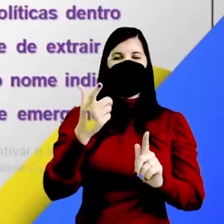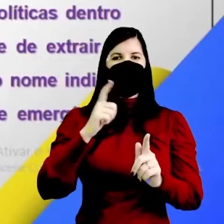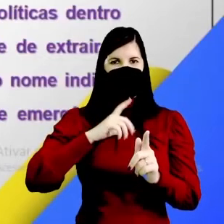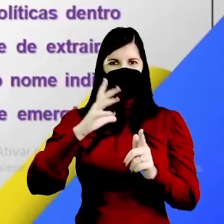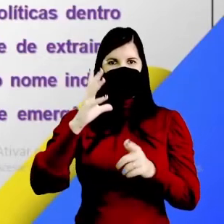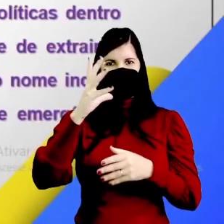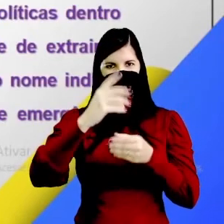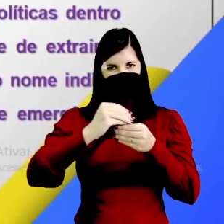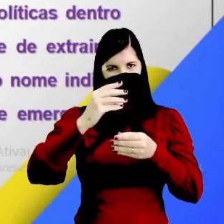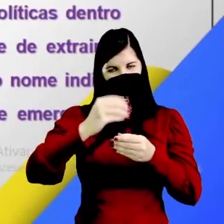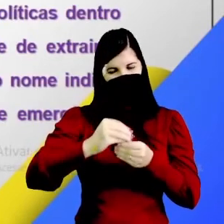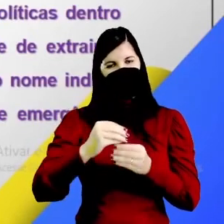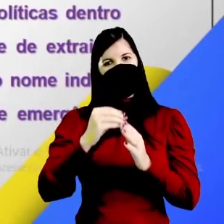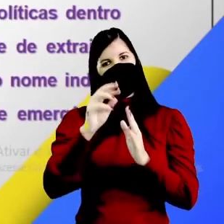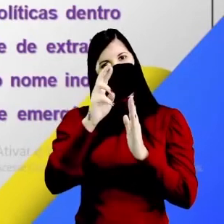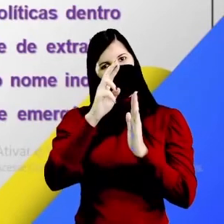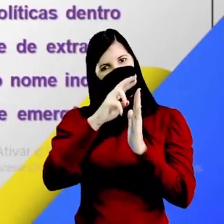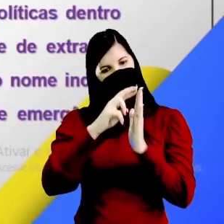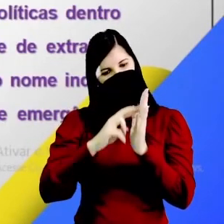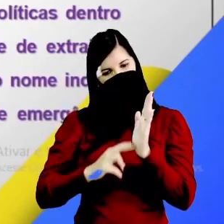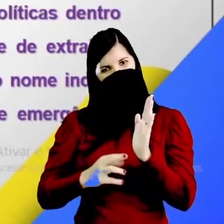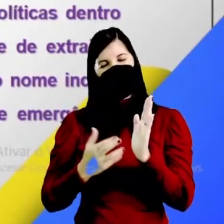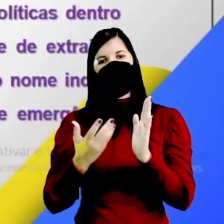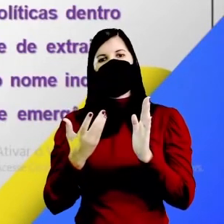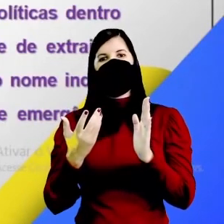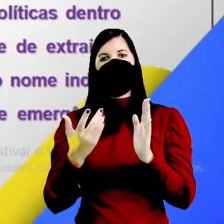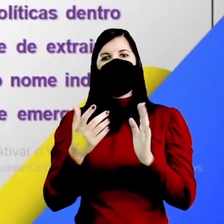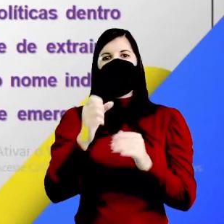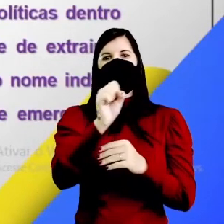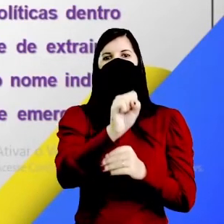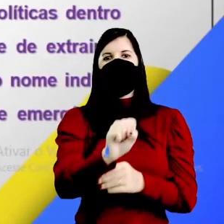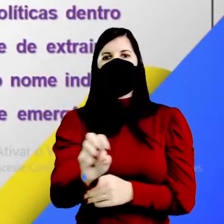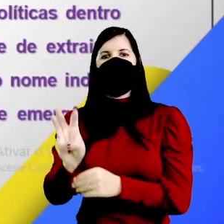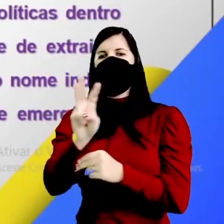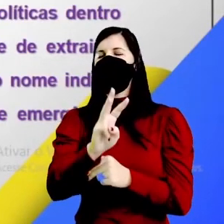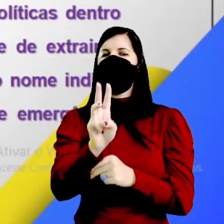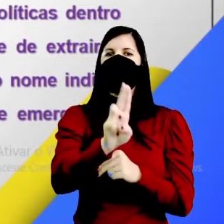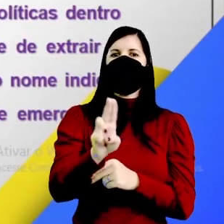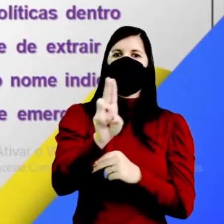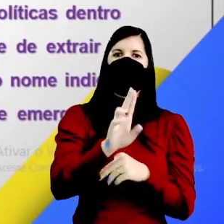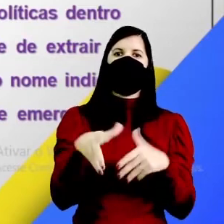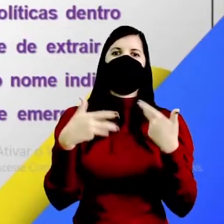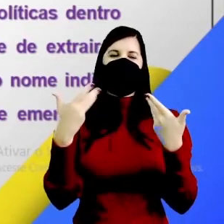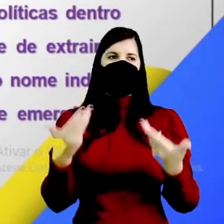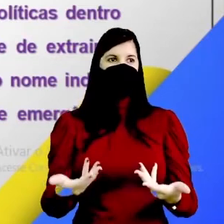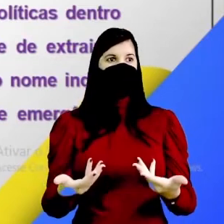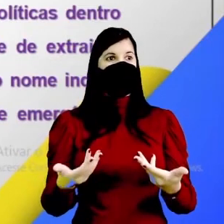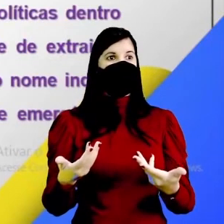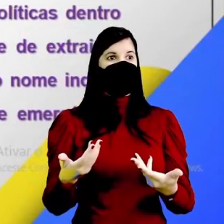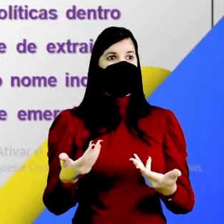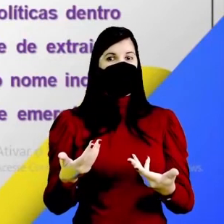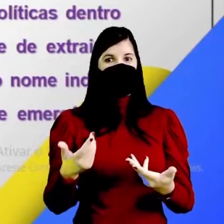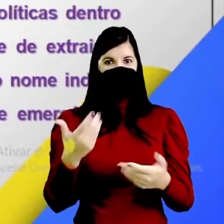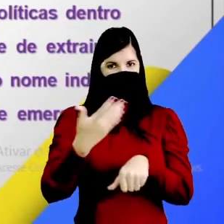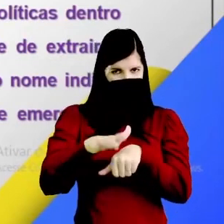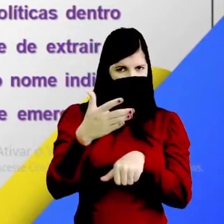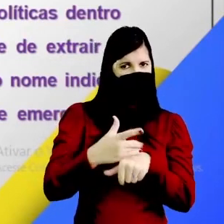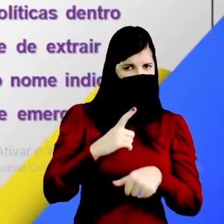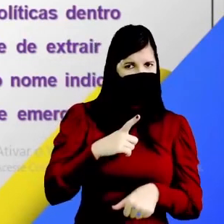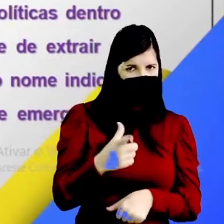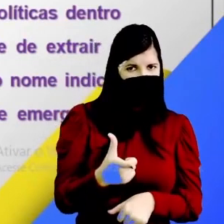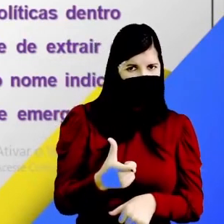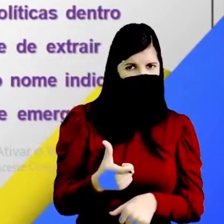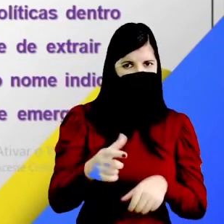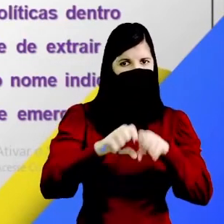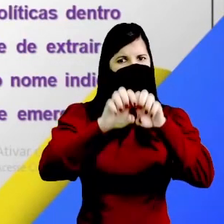vai ver algum formato, você vai ver qual software que aquela unidade informacional usa, qual teve um treinamento, como é a